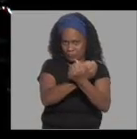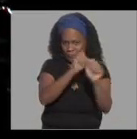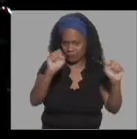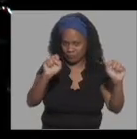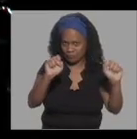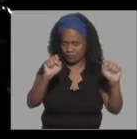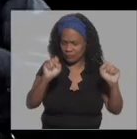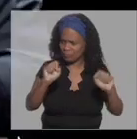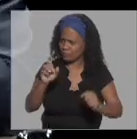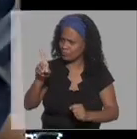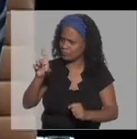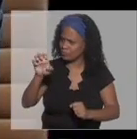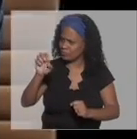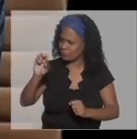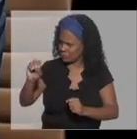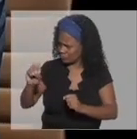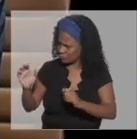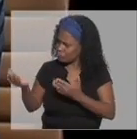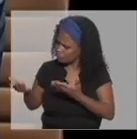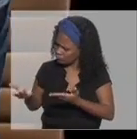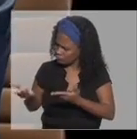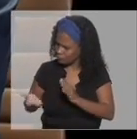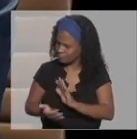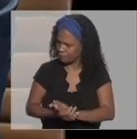gama dell é